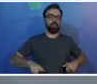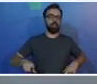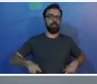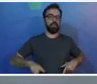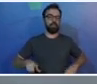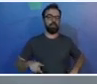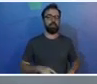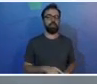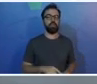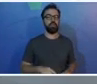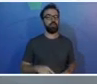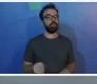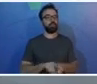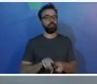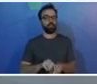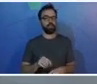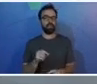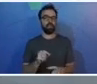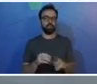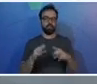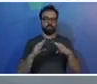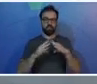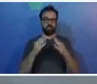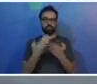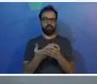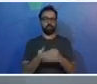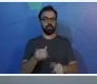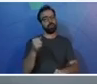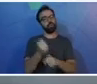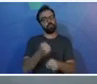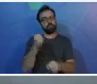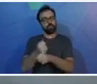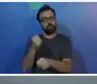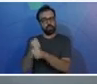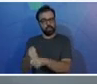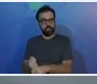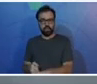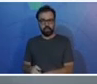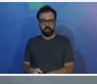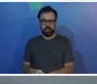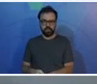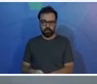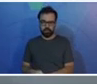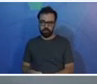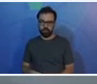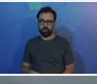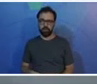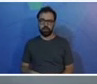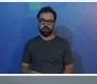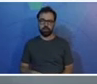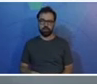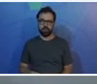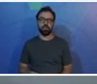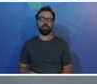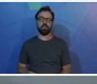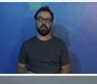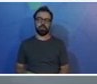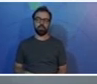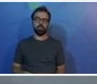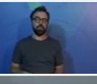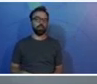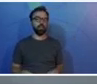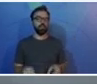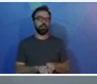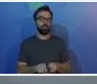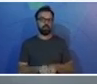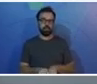que trabalham para ele, e também para pagar o poder executivo e legislativo.